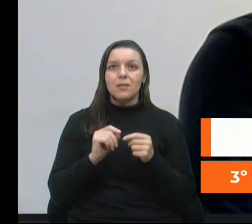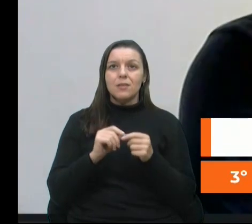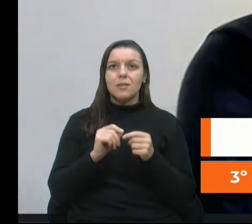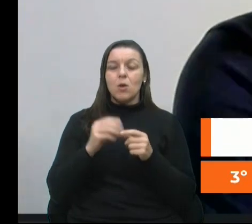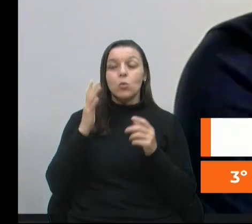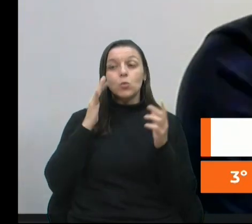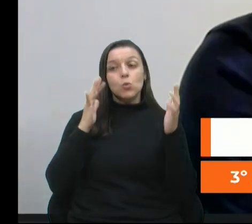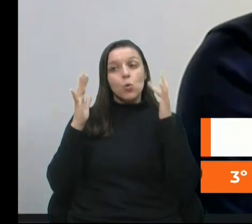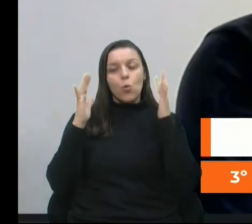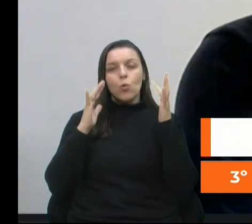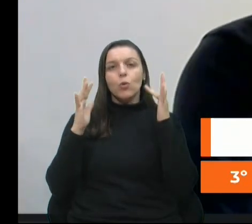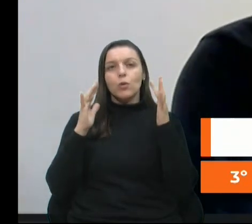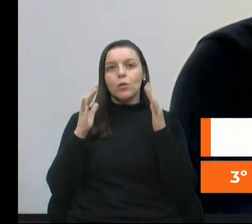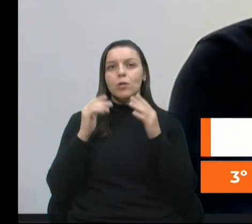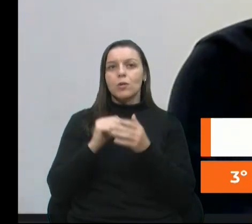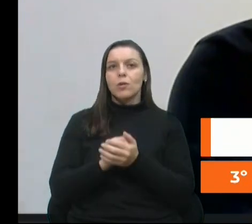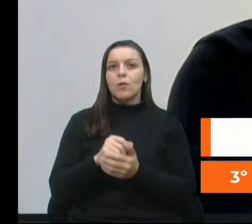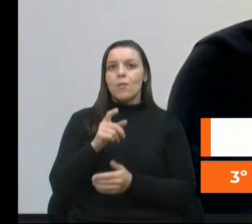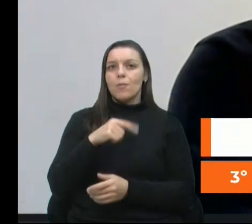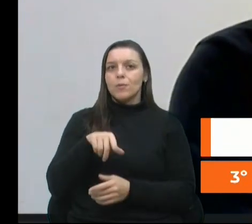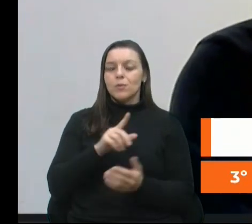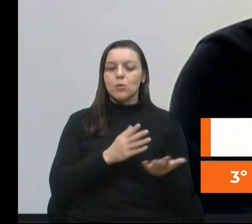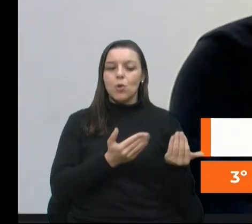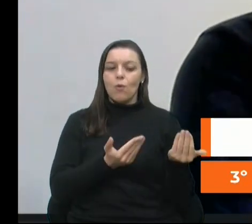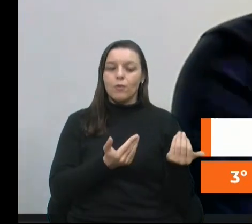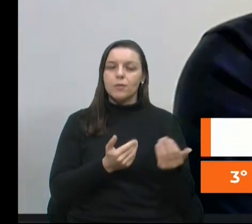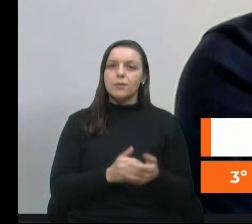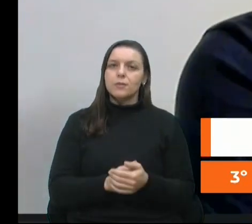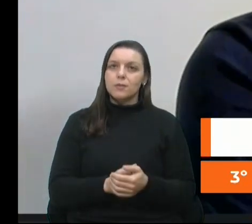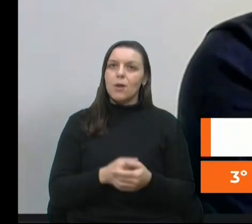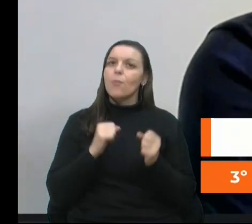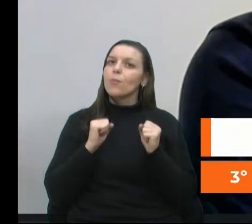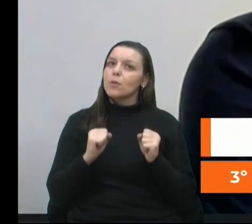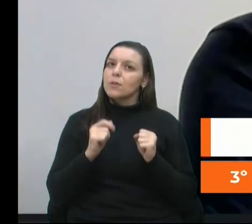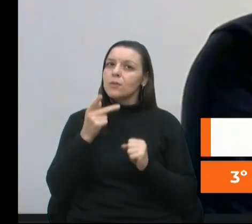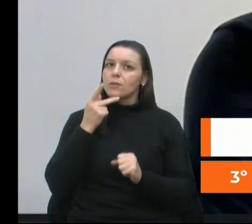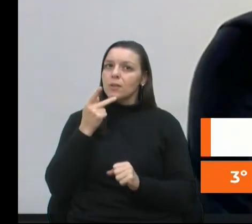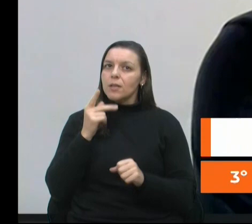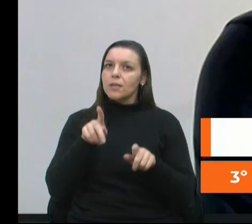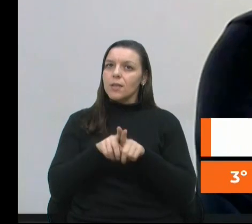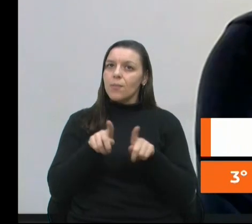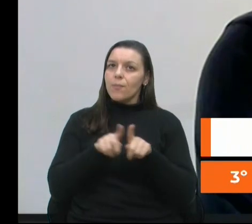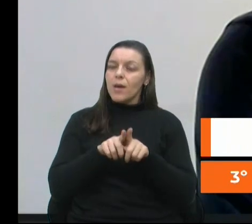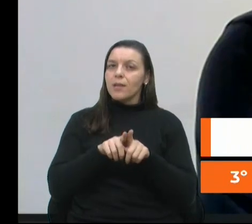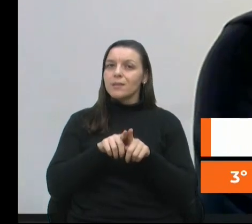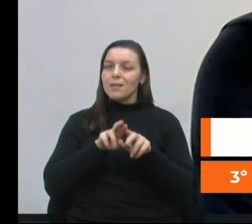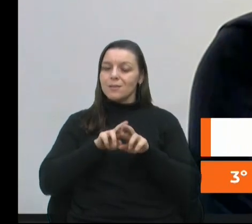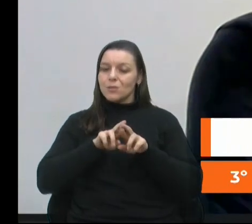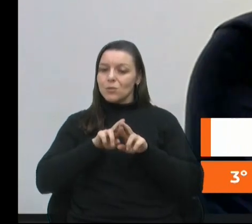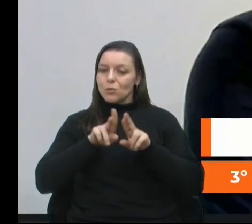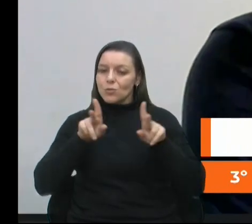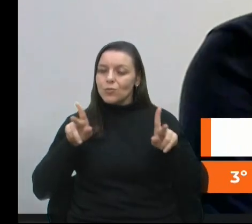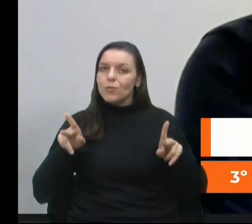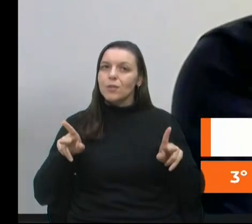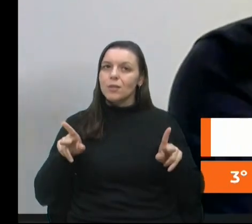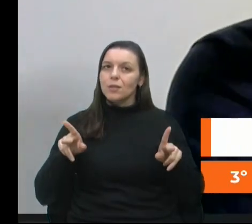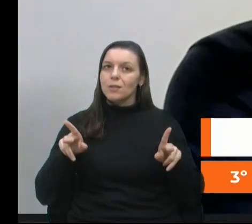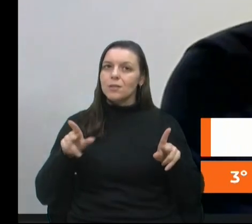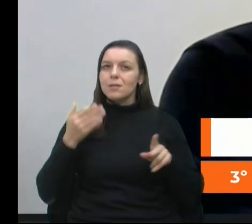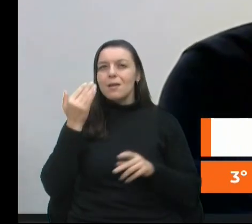de um sonho para a maioria desses jovens. É poder falar de suas peculiaridades e